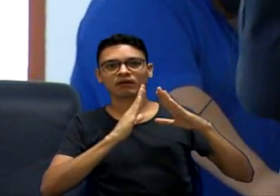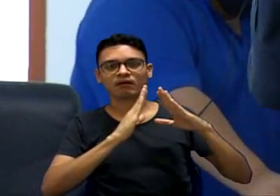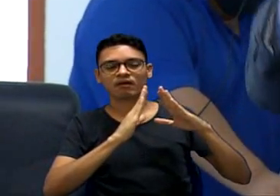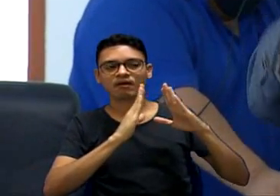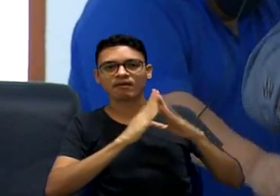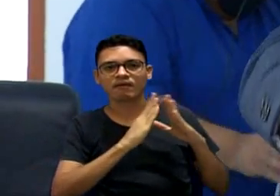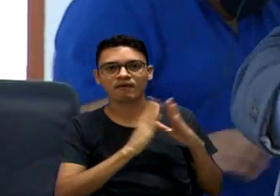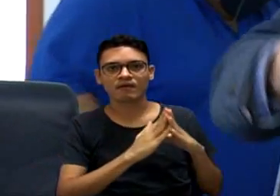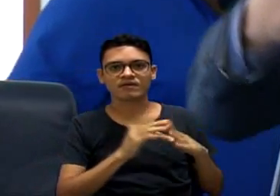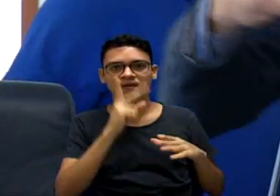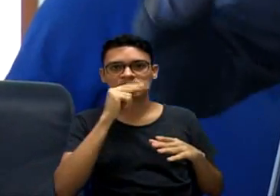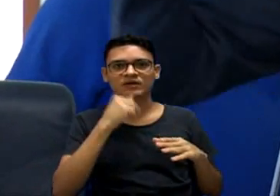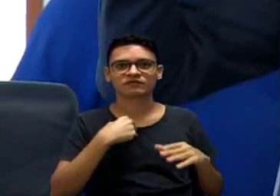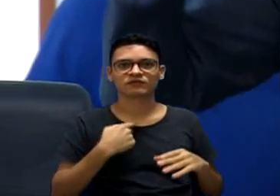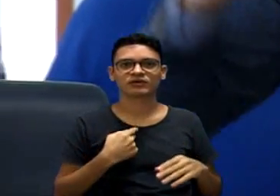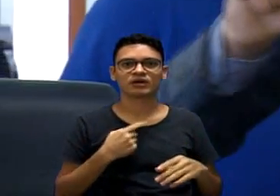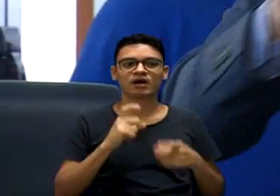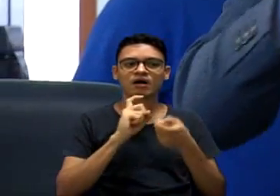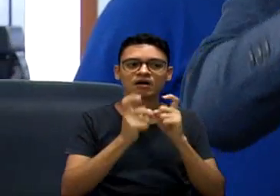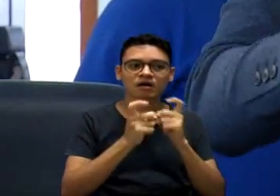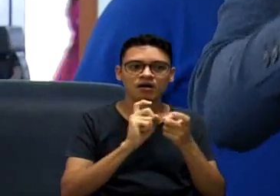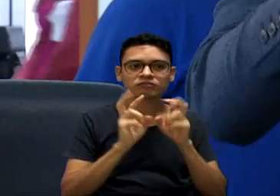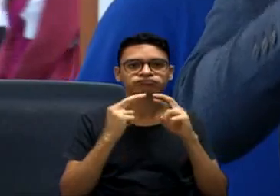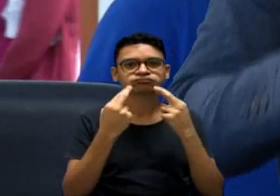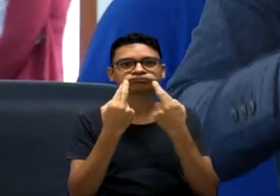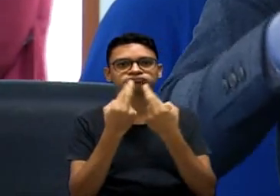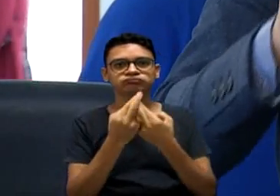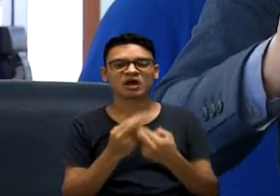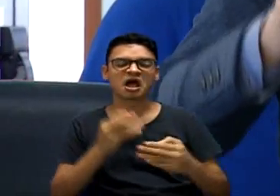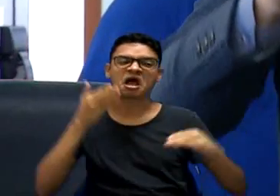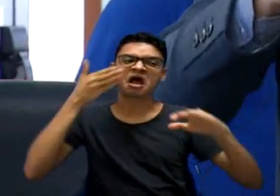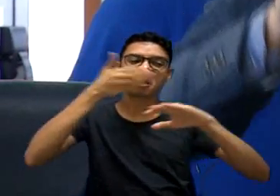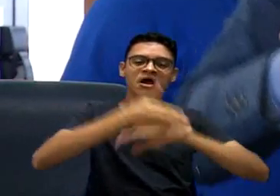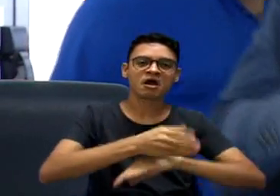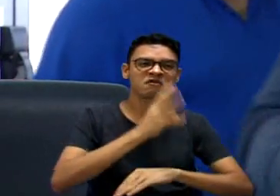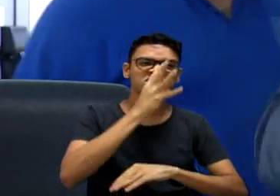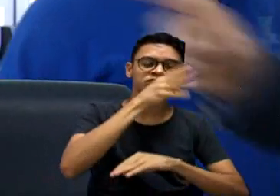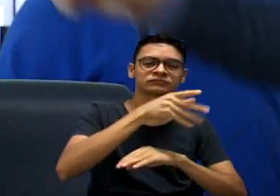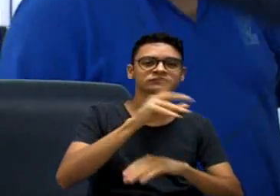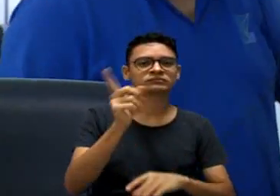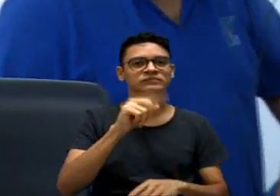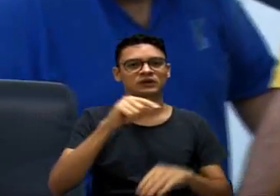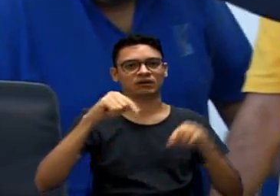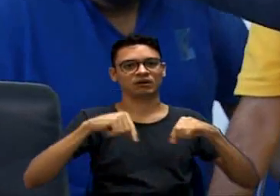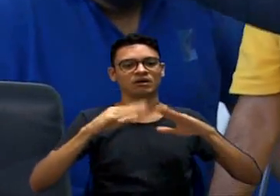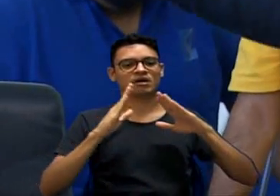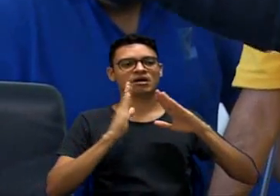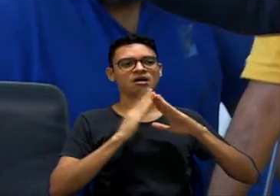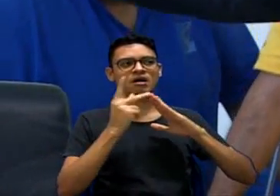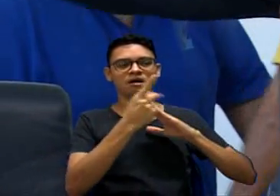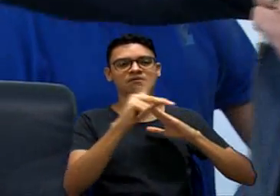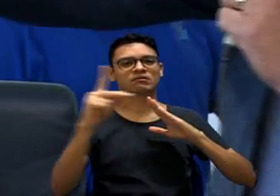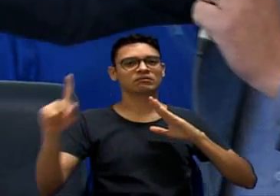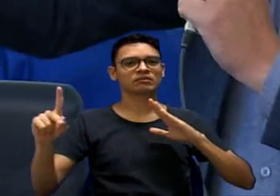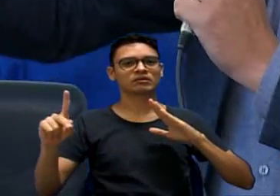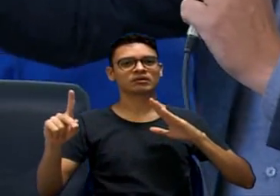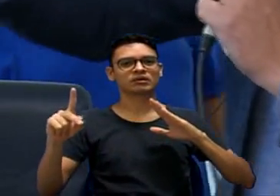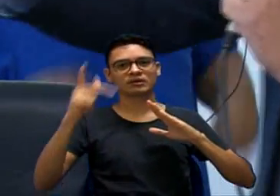o início de missa. Eles vieram se manifestar por uma pauta numa Câmara Municipal, que é a casa do povo, aqui é a casa deles. Mas